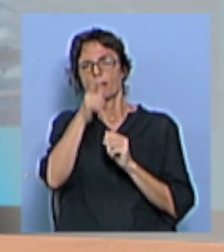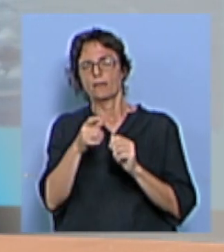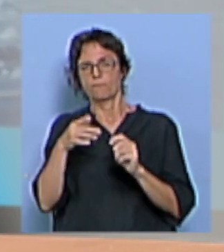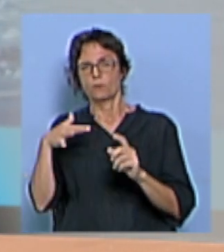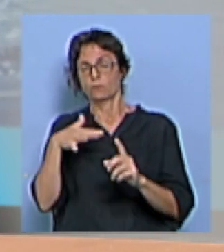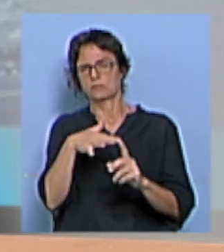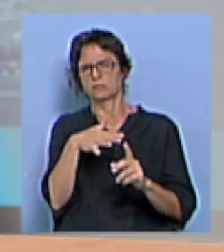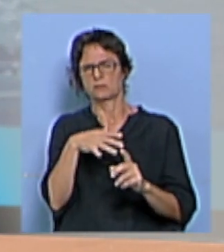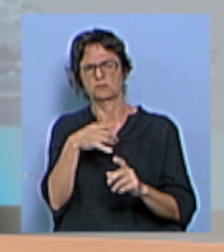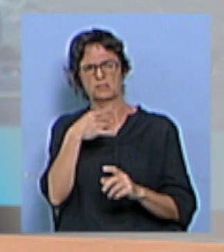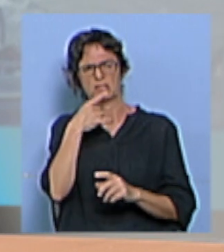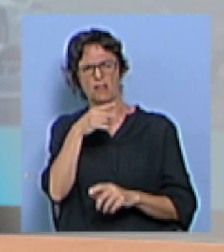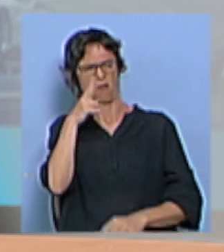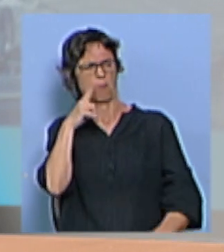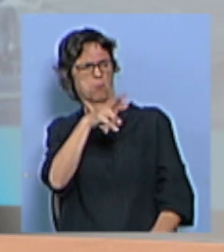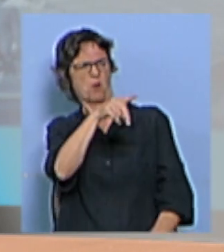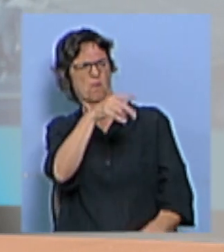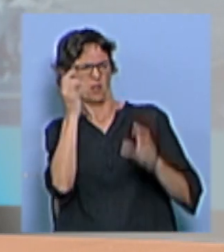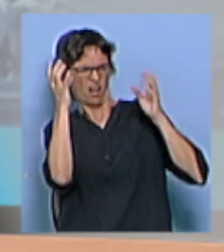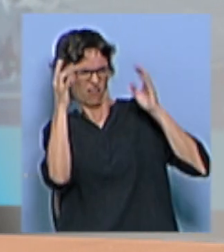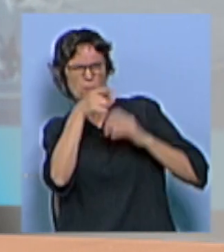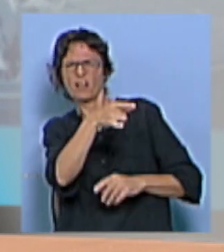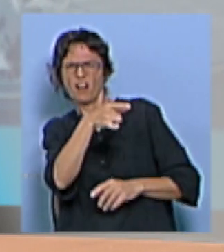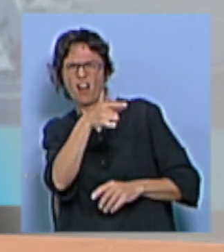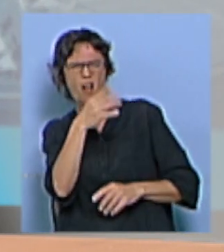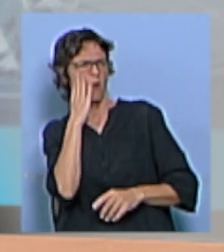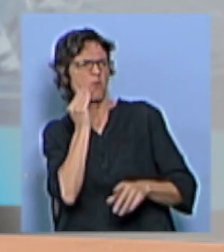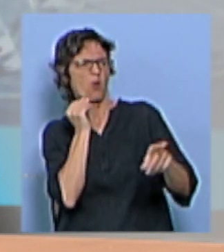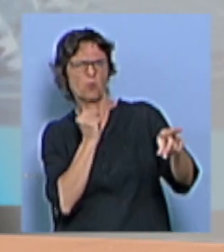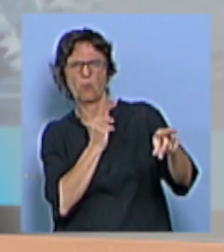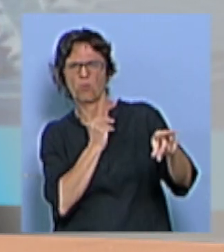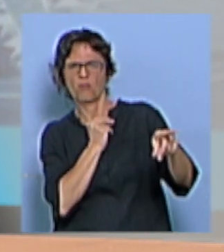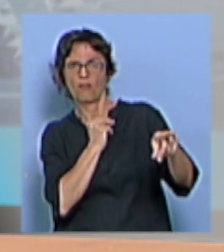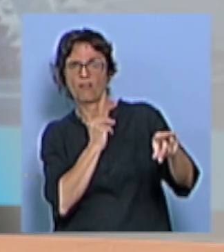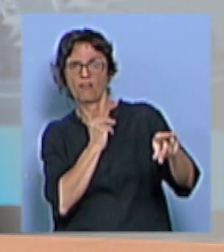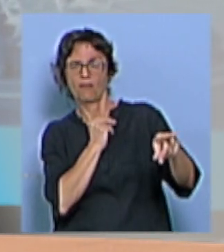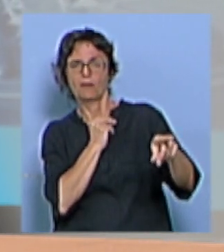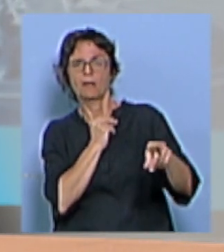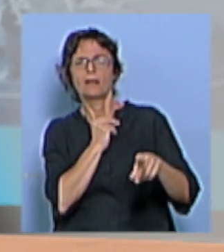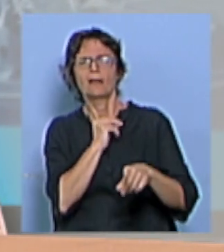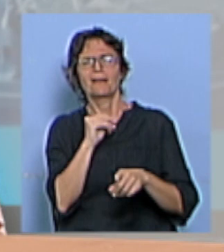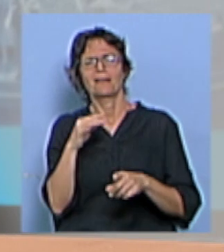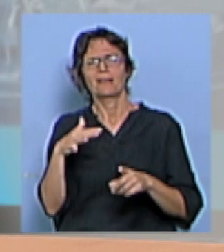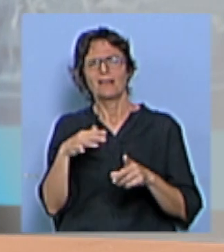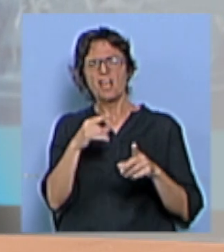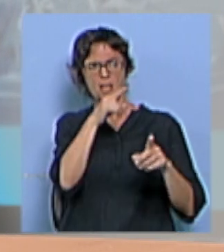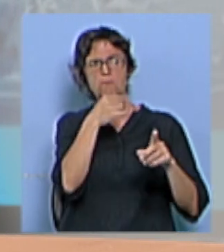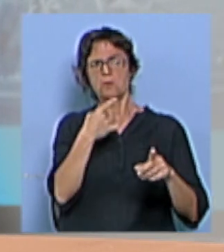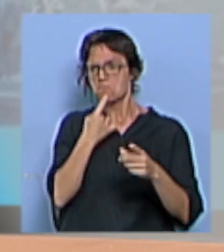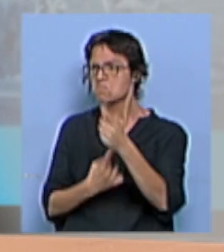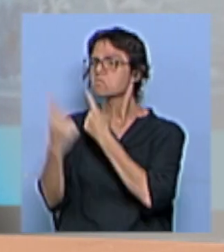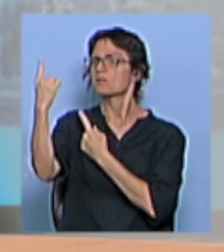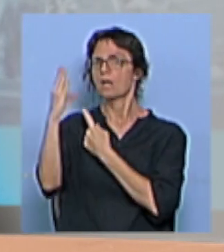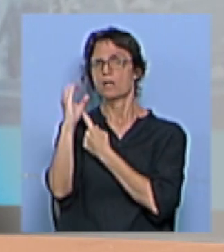João que se escandalizou por ver alguns a brincar. E depois esse discípulo queixou-se a São João.